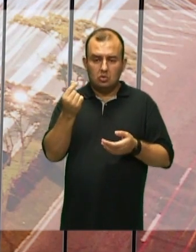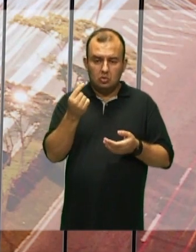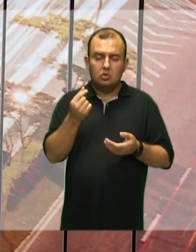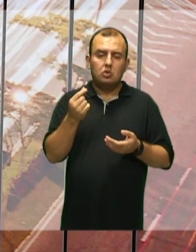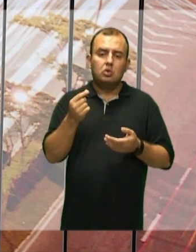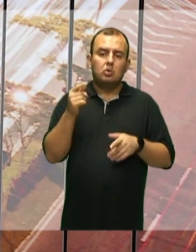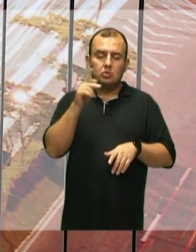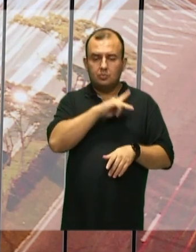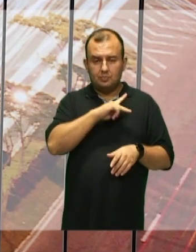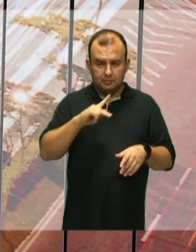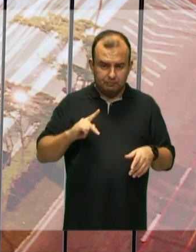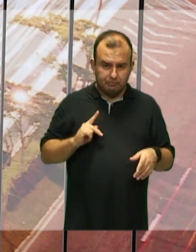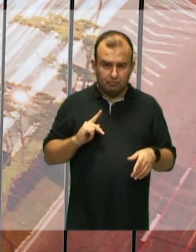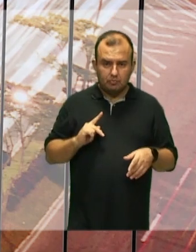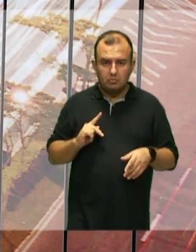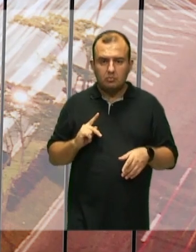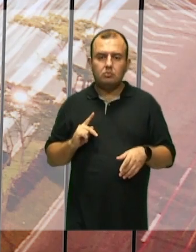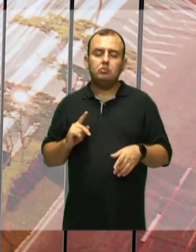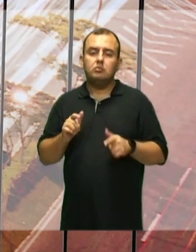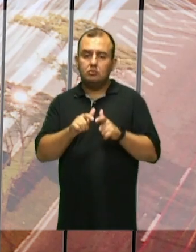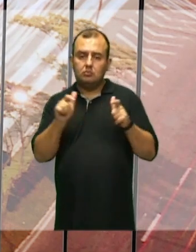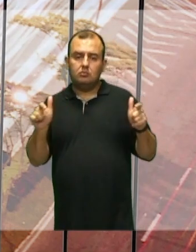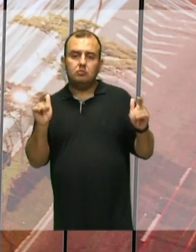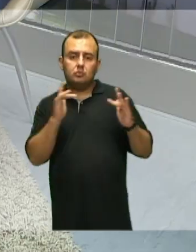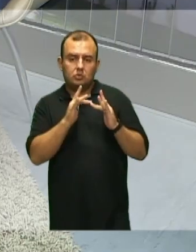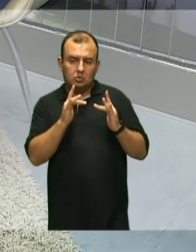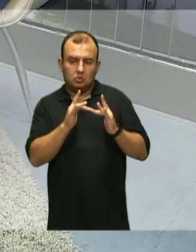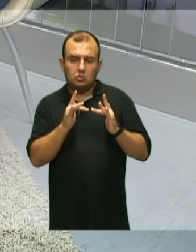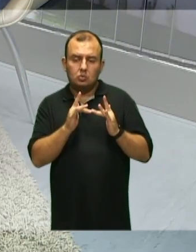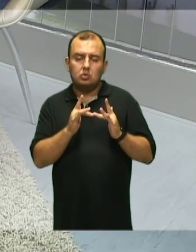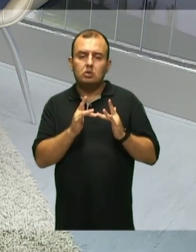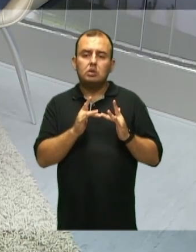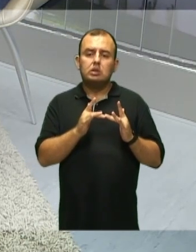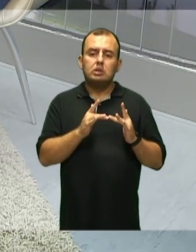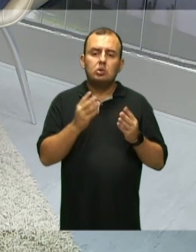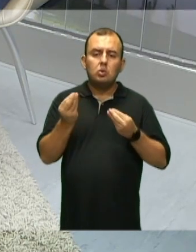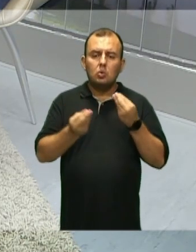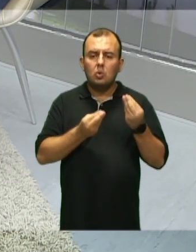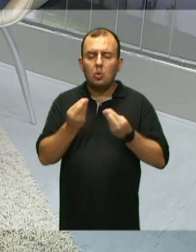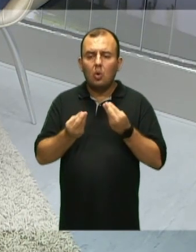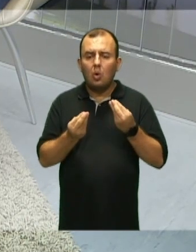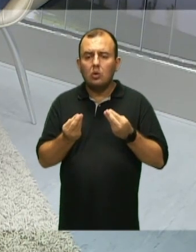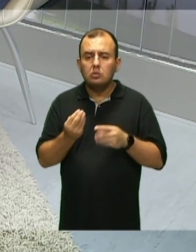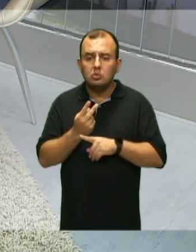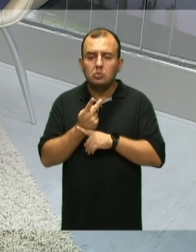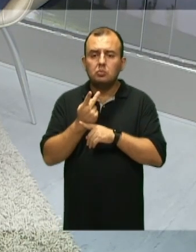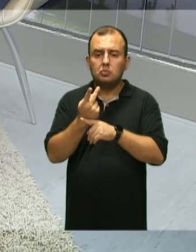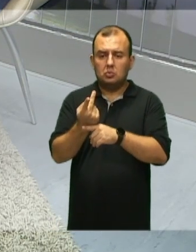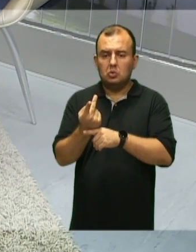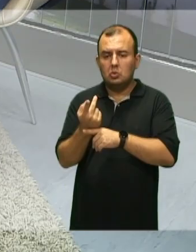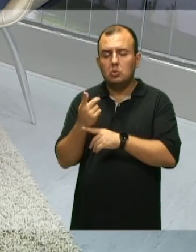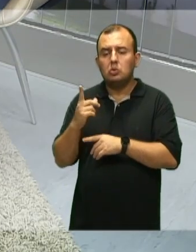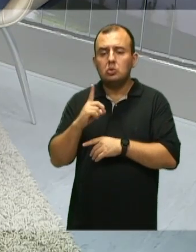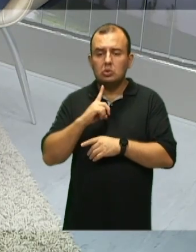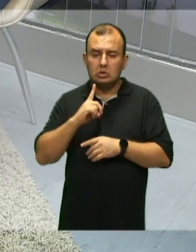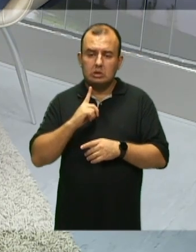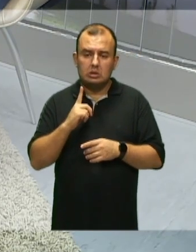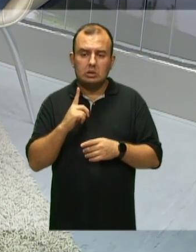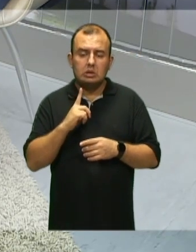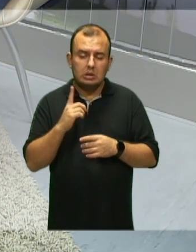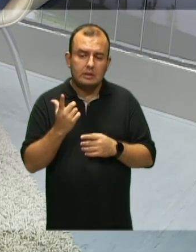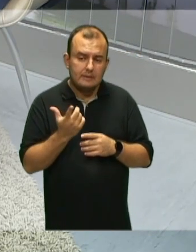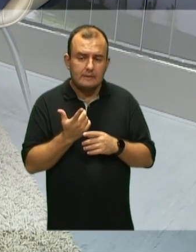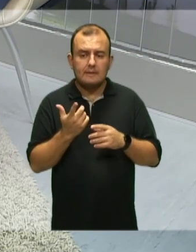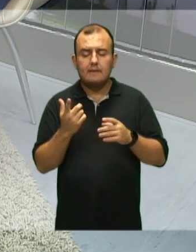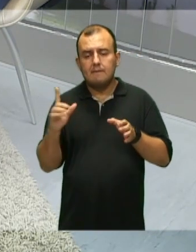também a maiorias que que a gente tem contato a maioria delas elas sempre buscam levar o dependente químico que está